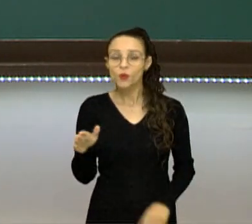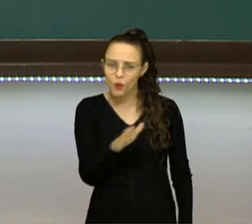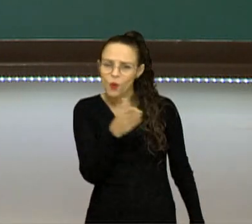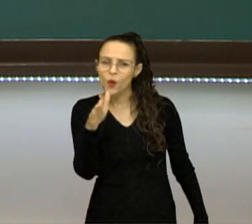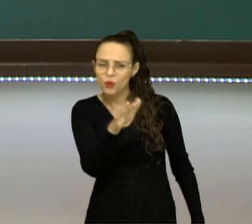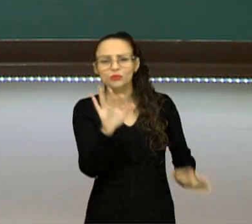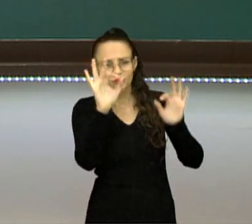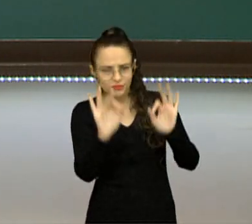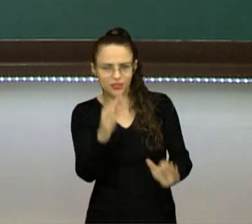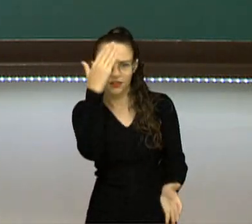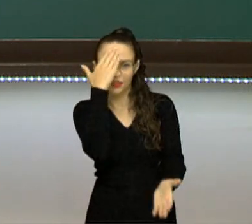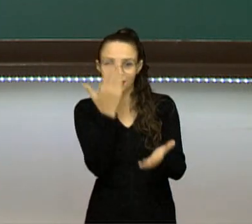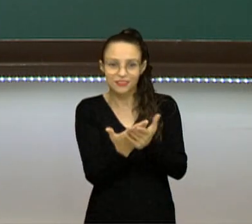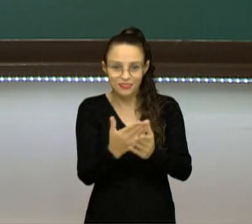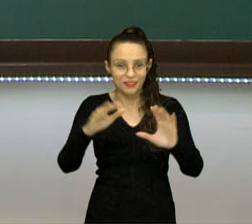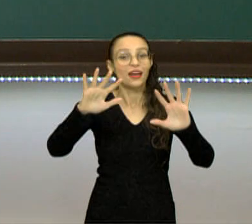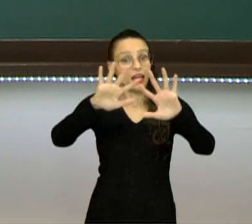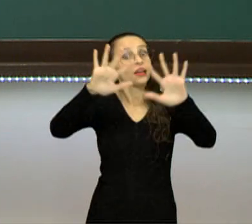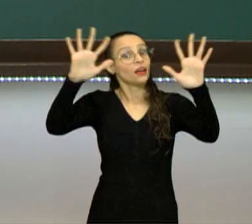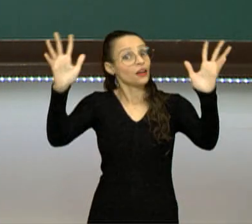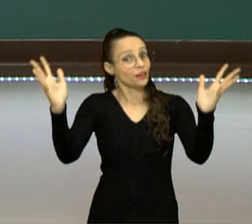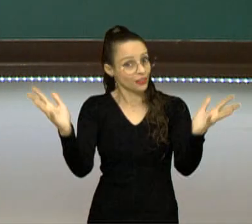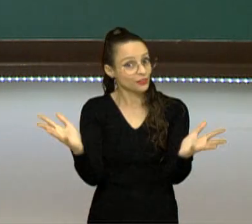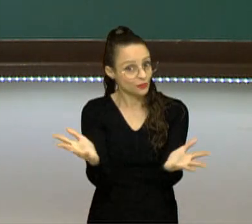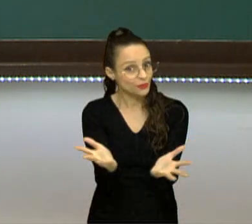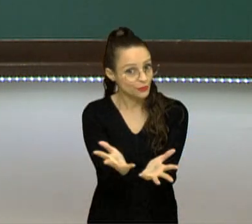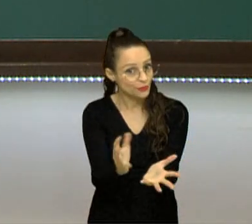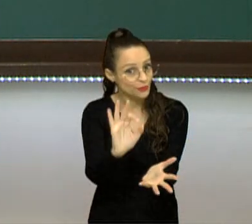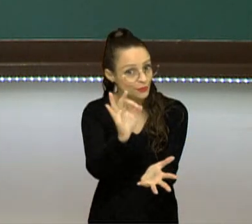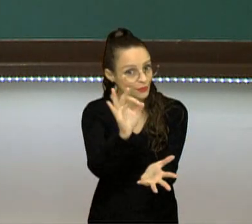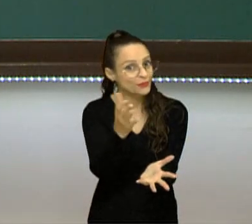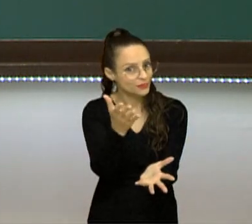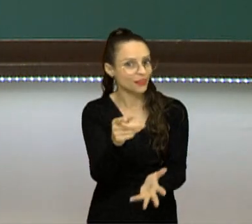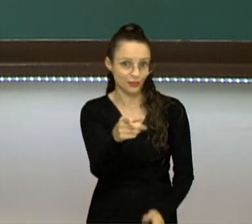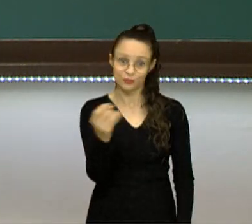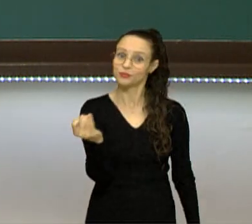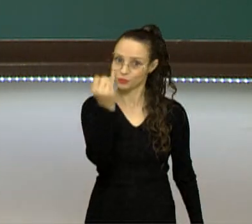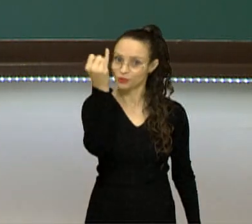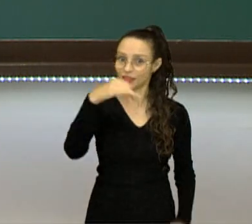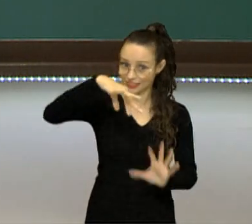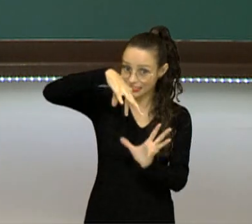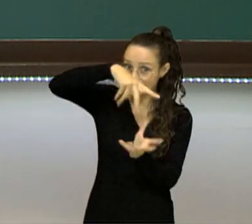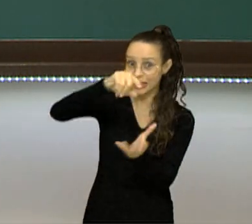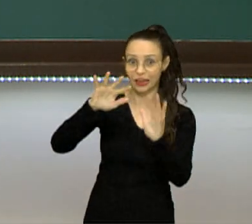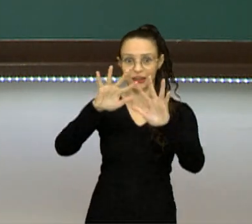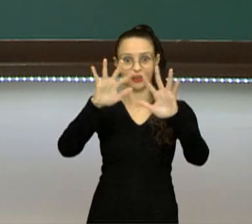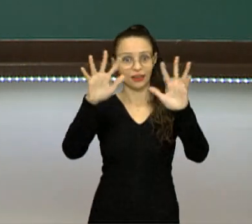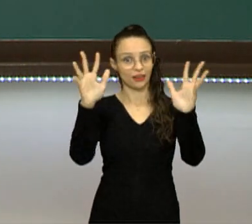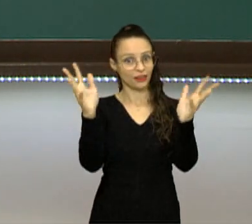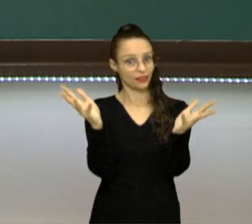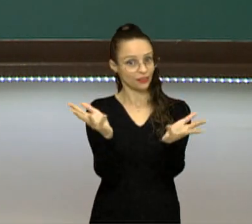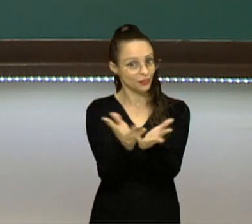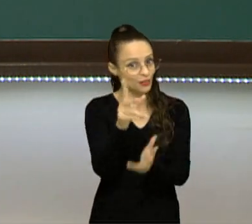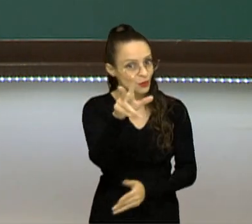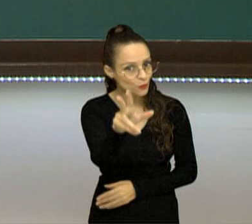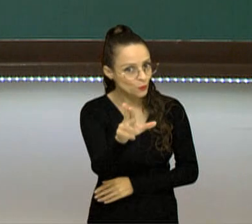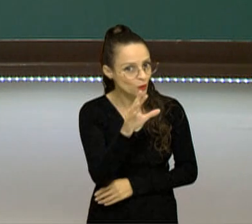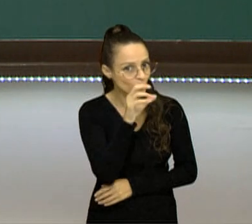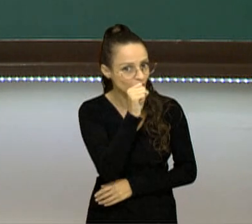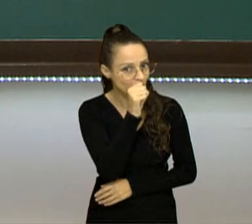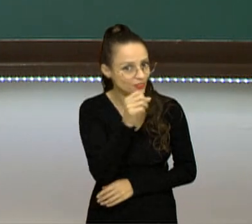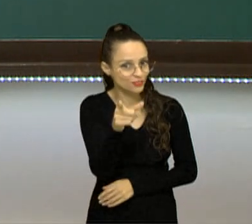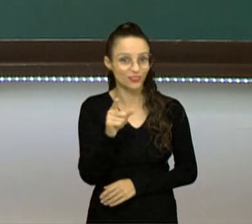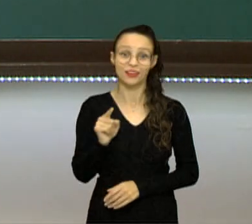Ele está acreditando que a Terra é redonda, isso é muito importante, como uma laranja, e